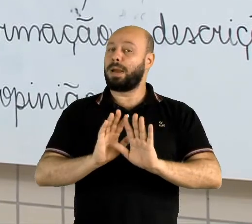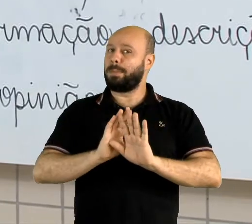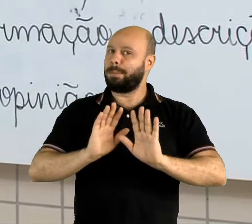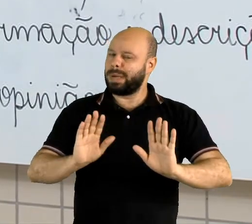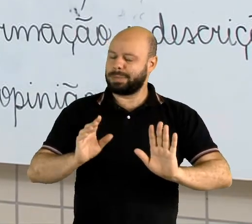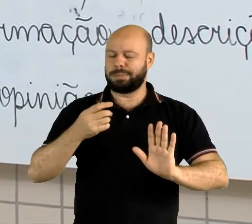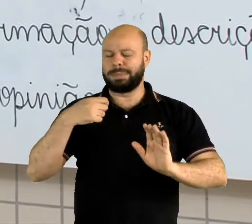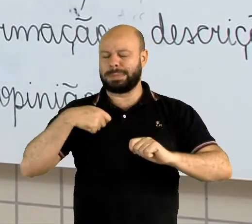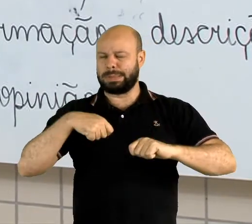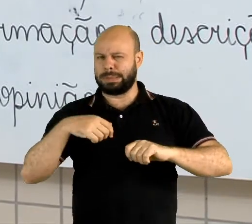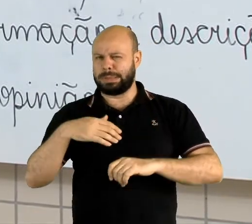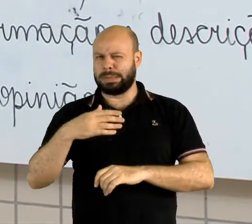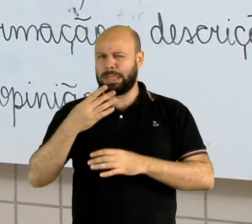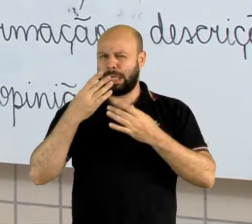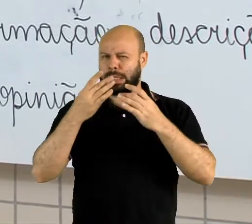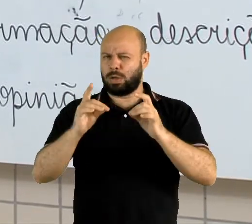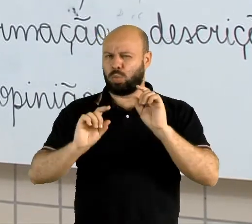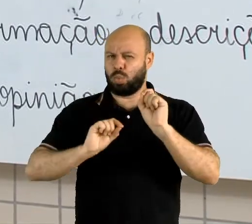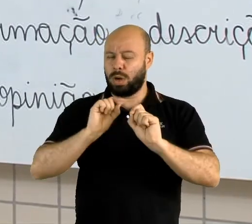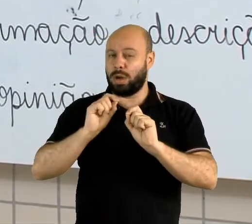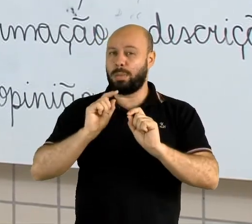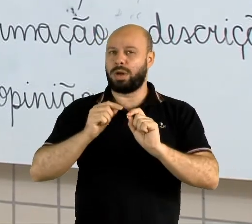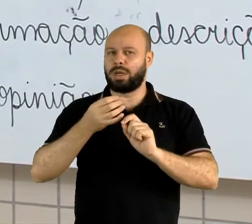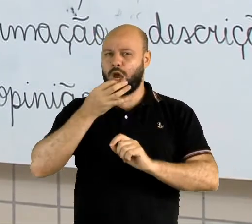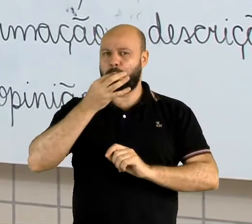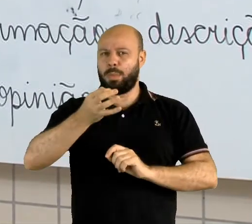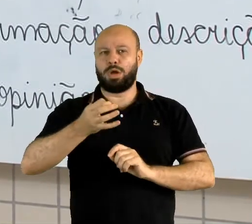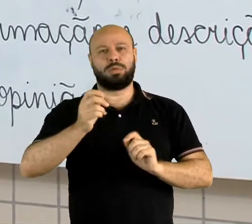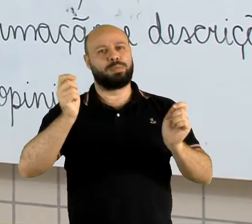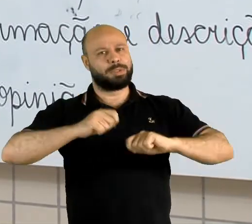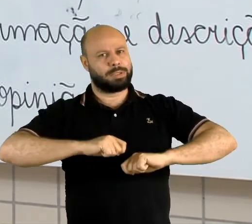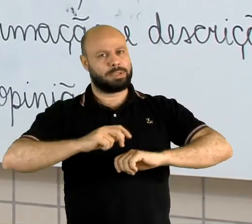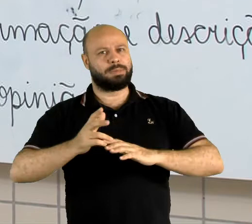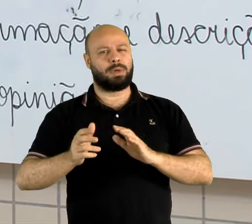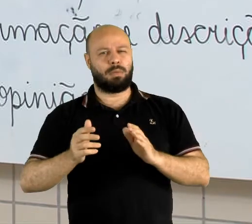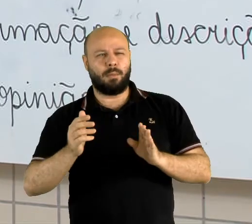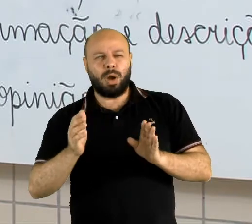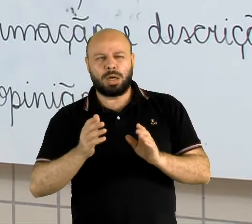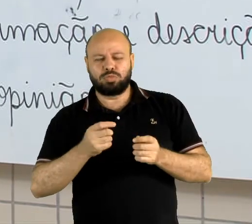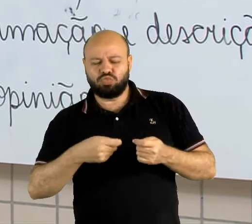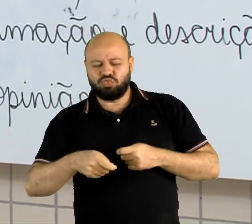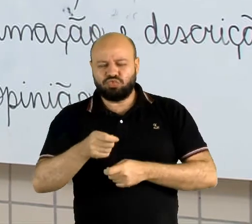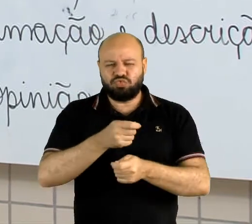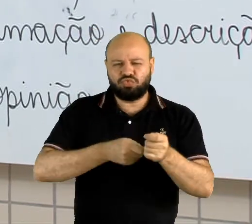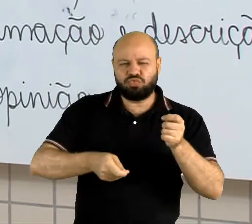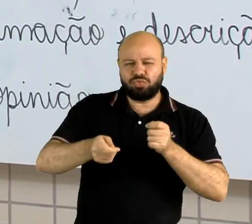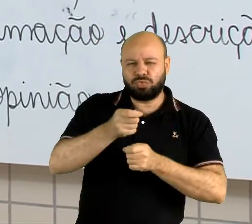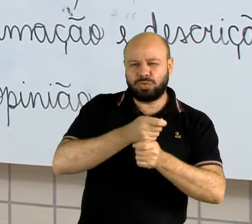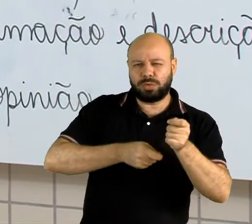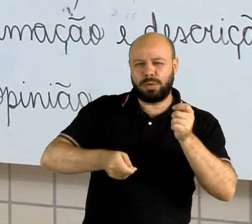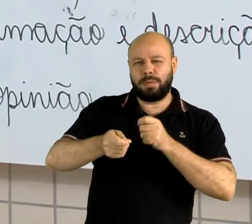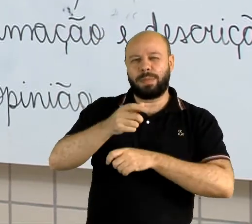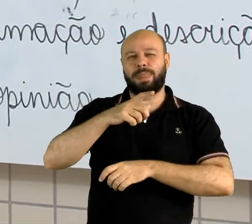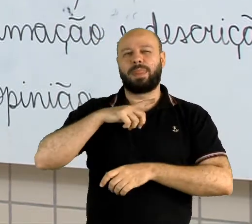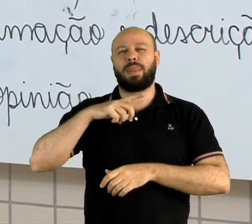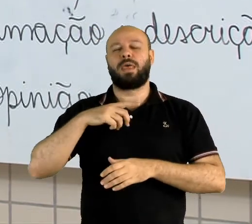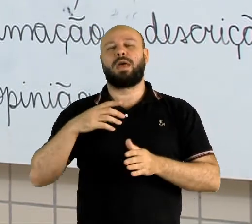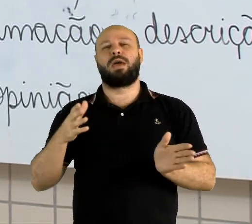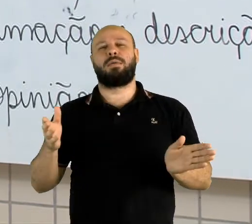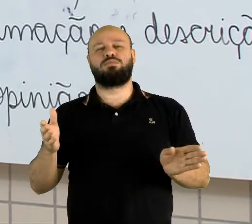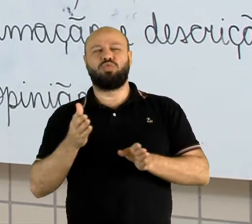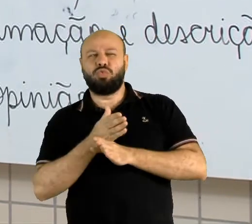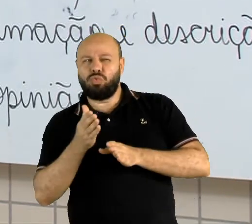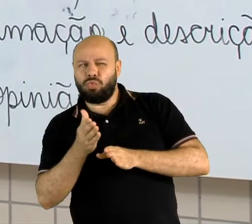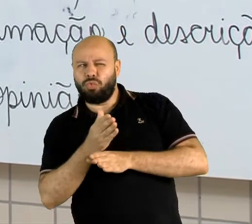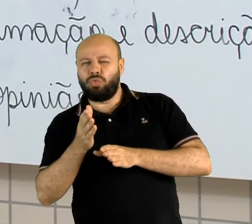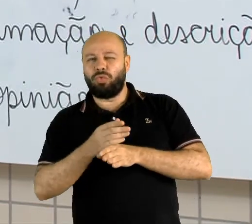reportagem ter esse ponto de vista aí, mesmo que de forma disfarçada, você não deve ficar